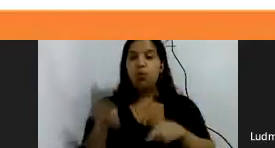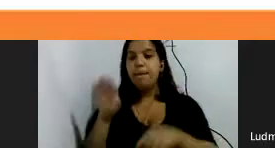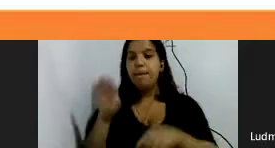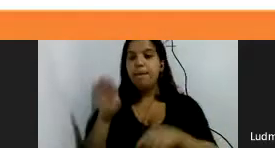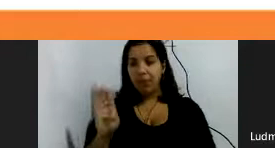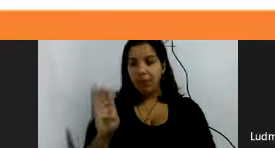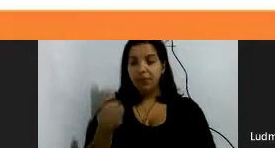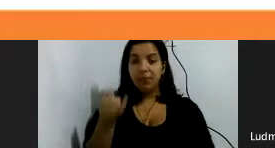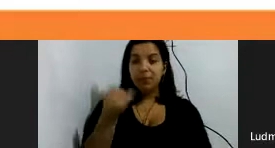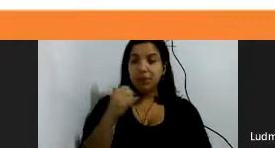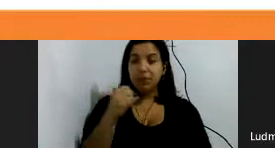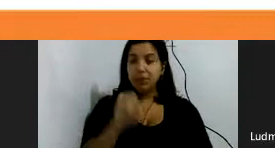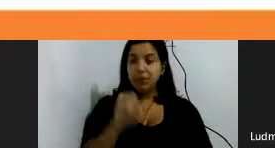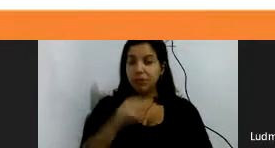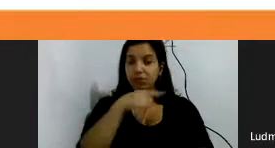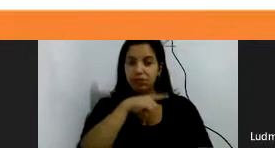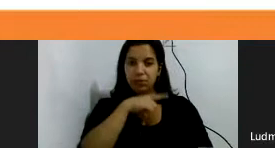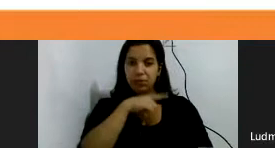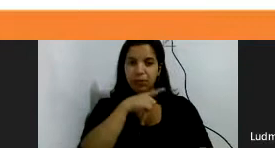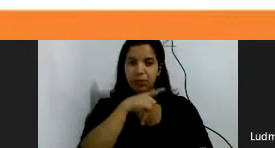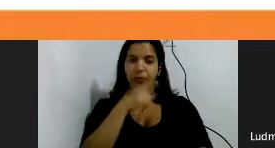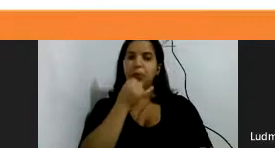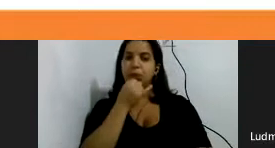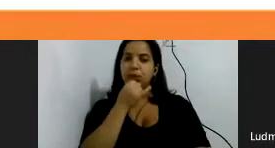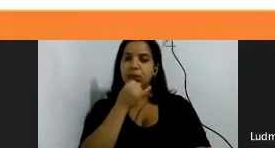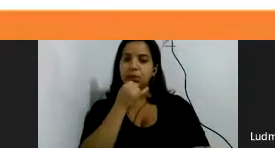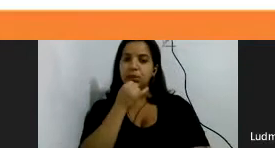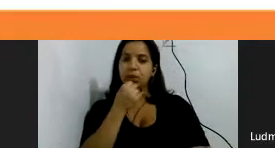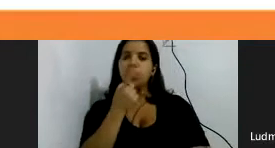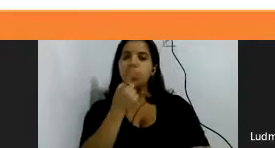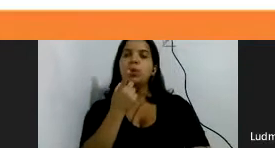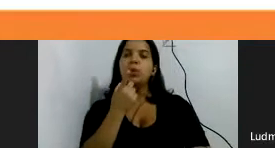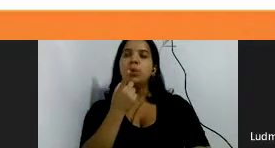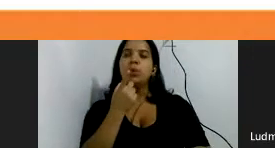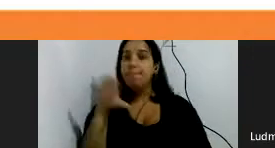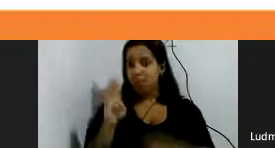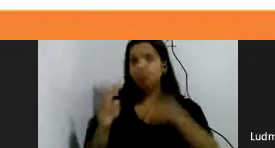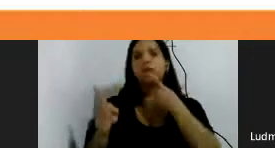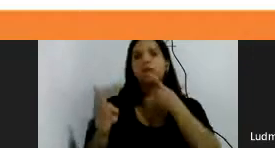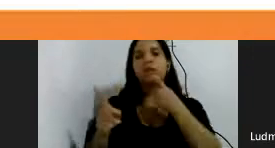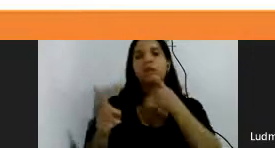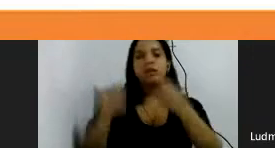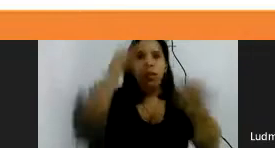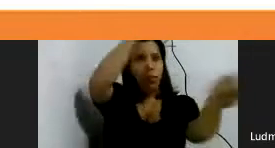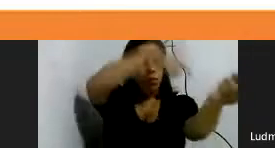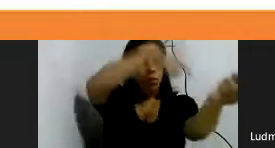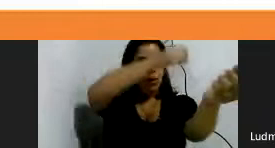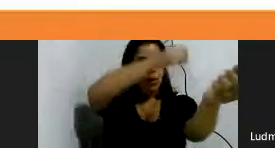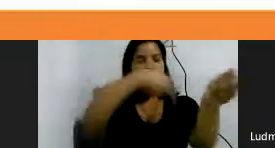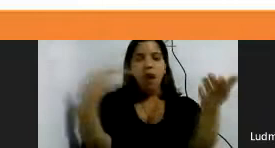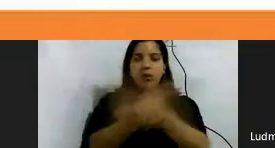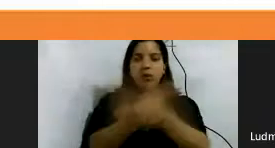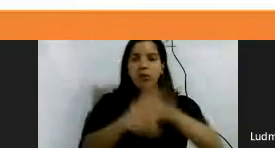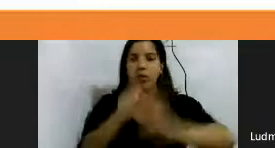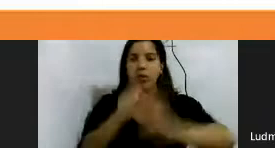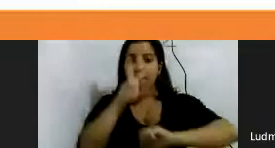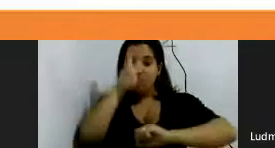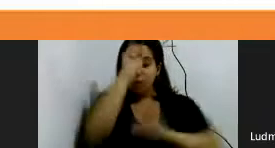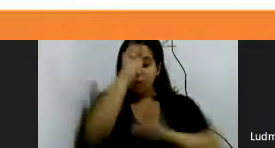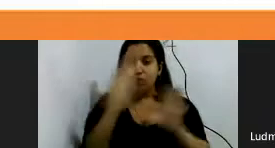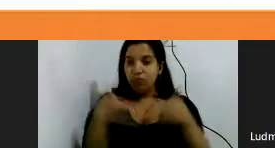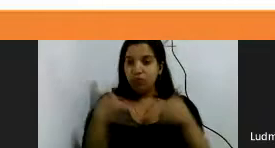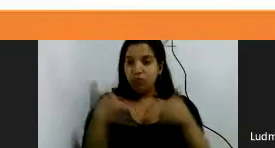Se por acaso ele recebe uma transfusão com uma bolsa B, ele tem uma forte aglutinação, que a